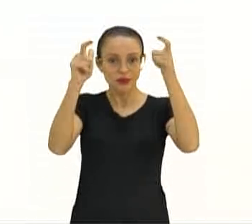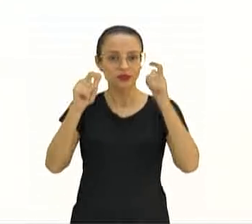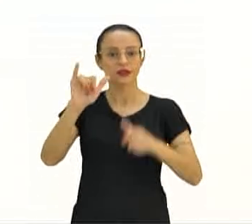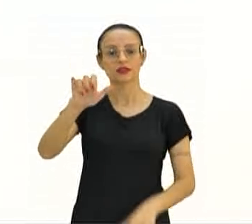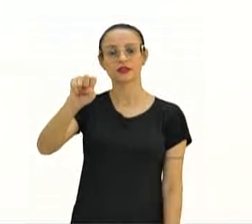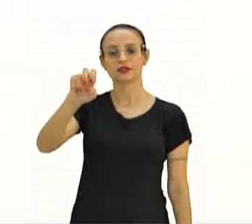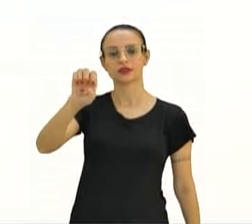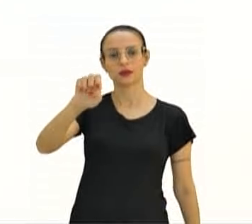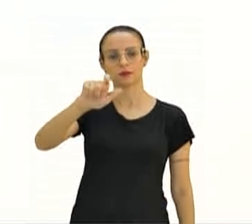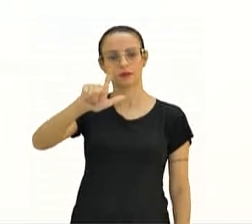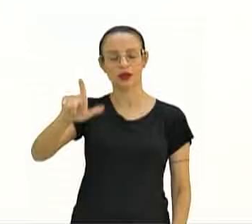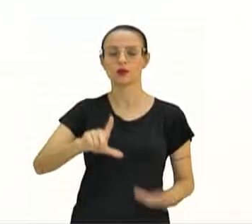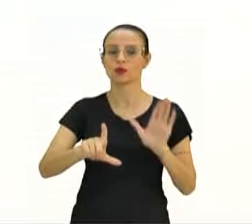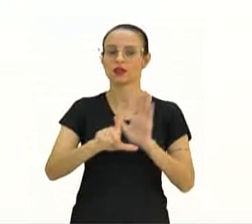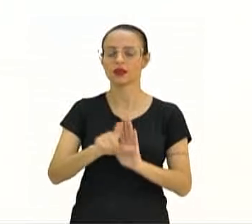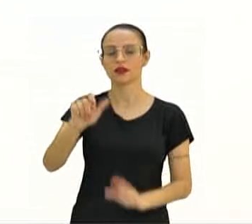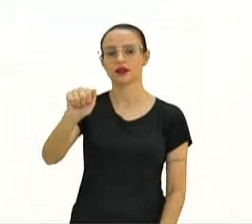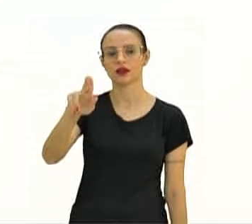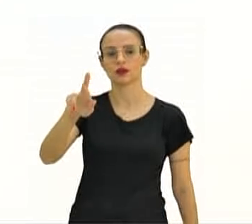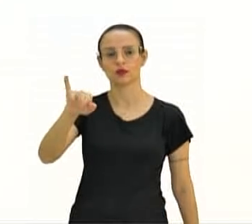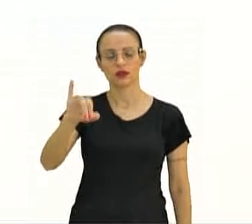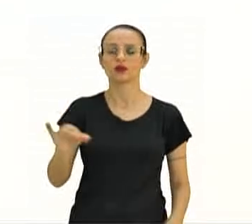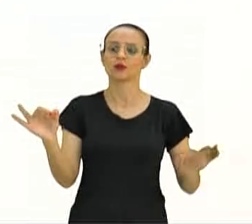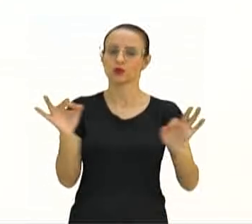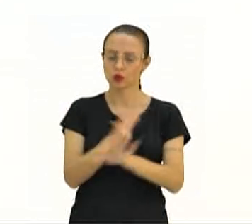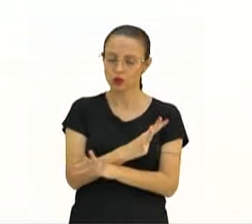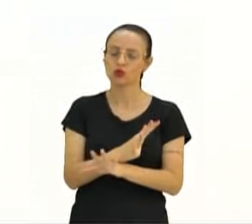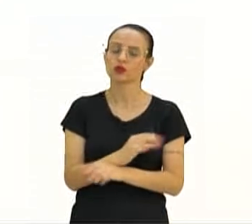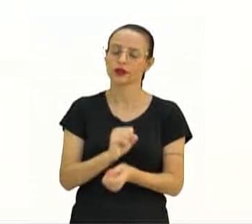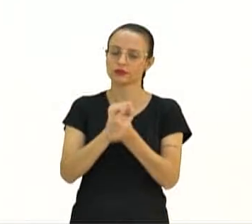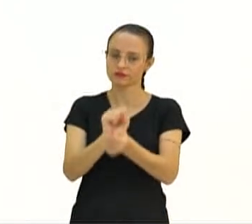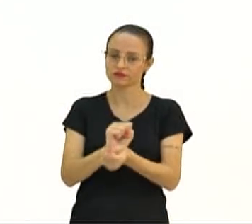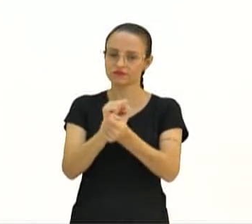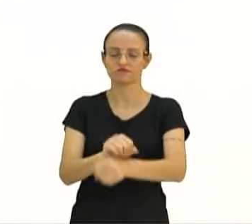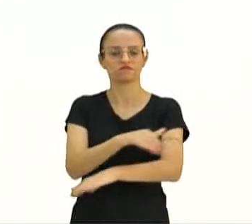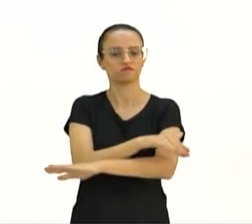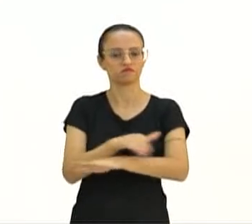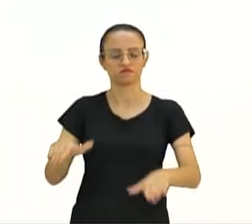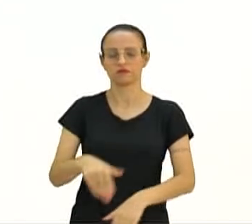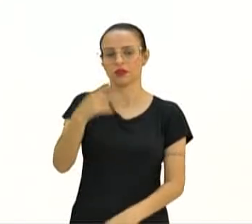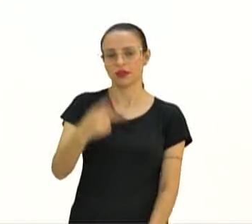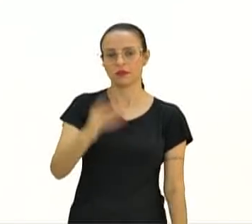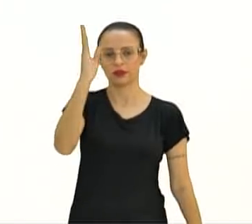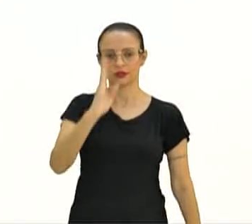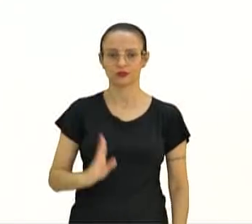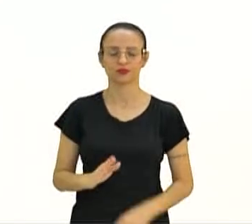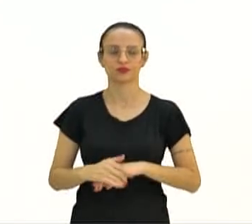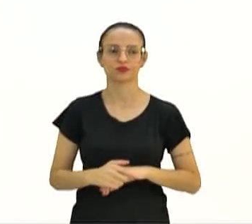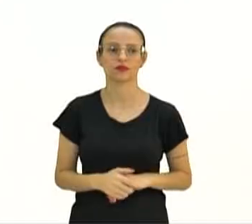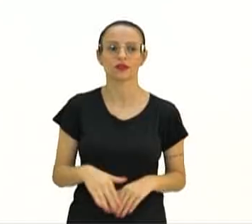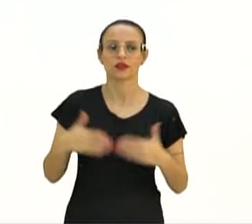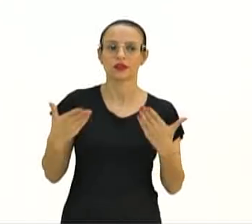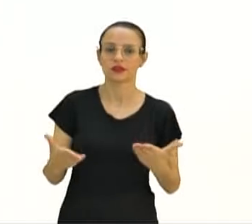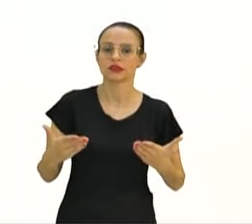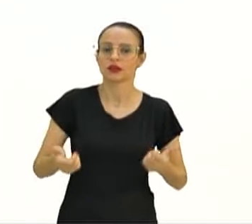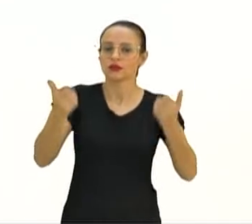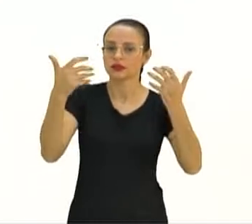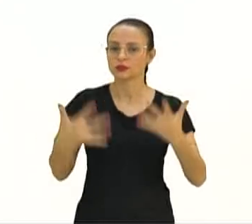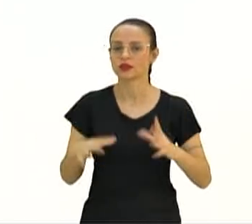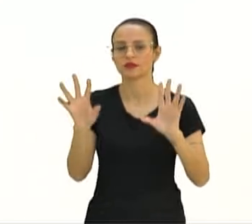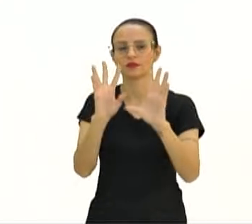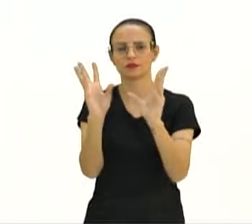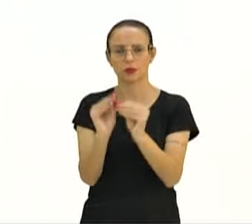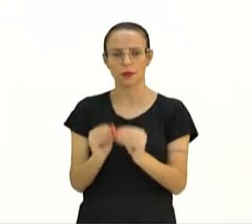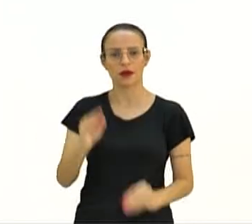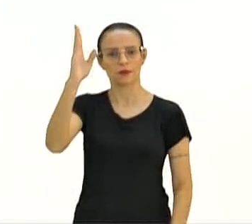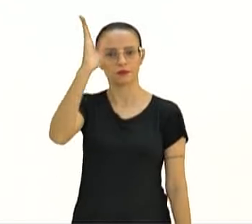Áurea concluiu o processo abolicionista, tornando ilegal a escravidão no Brasil. Pessoal, como eu disse a vocês nas nossas considerações, né?